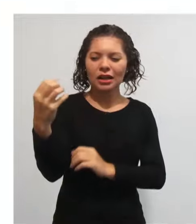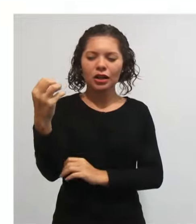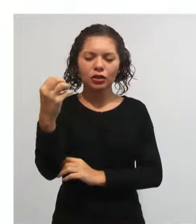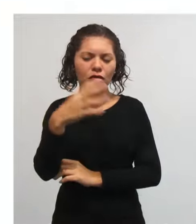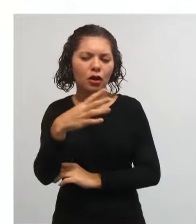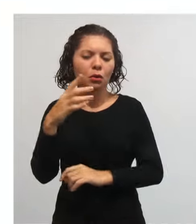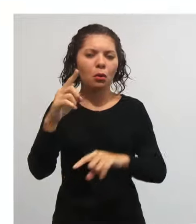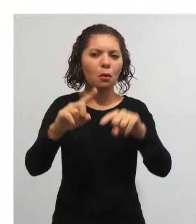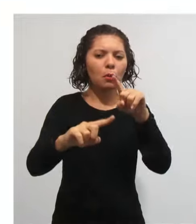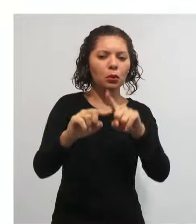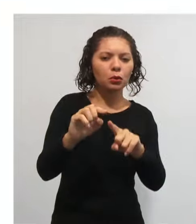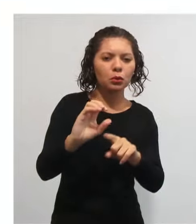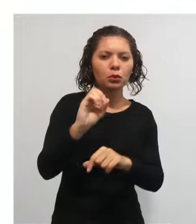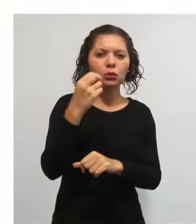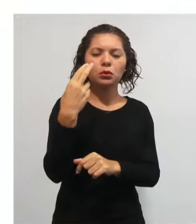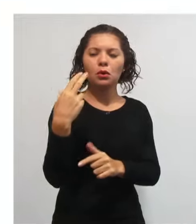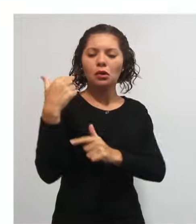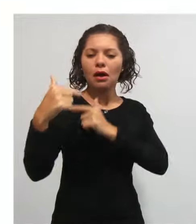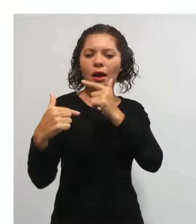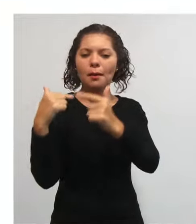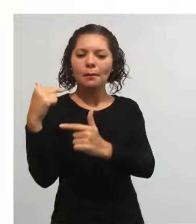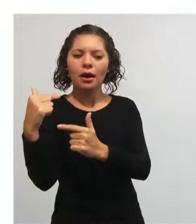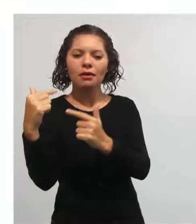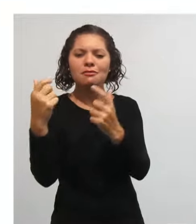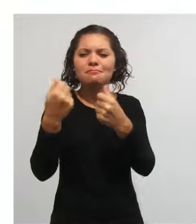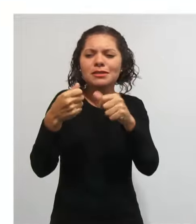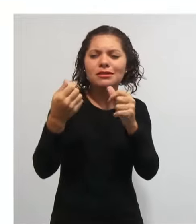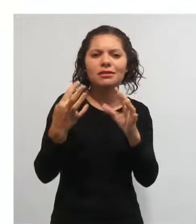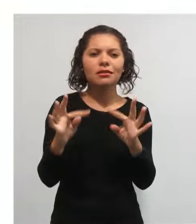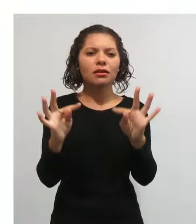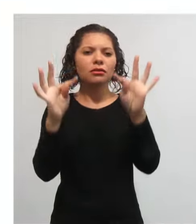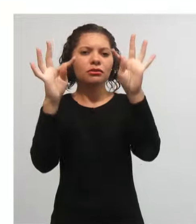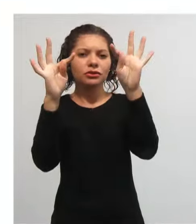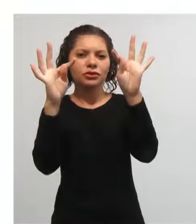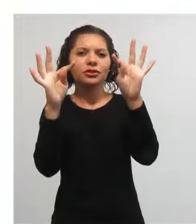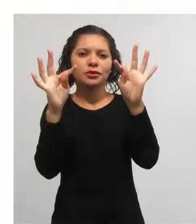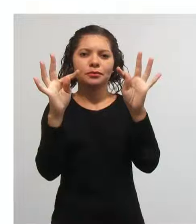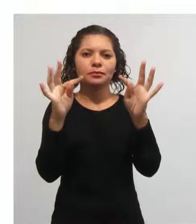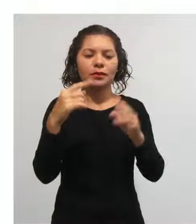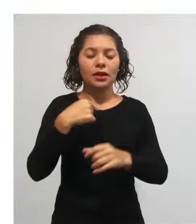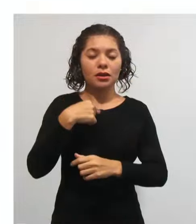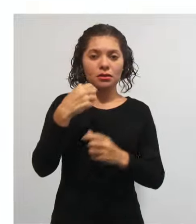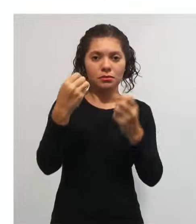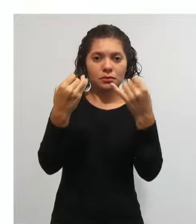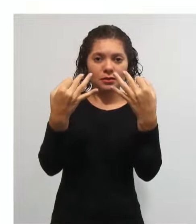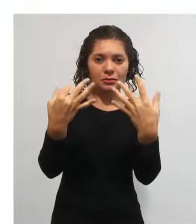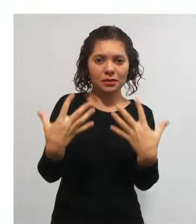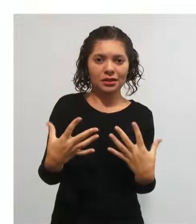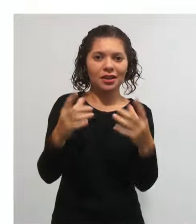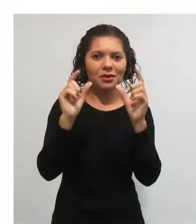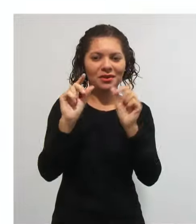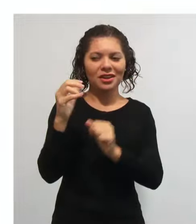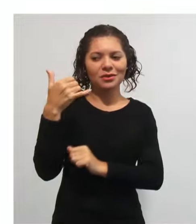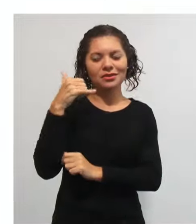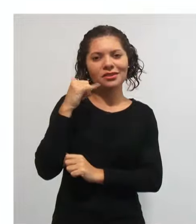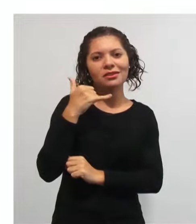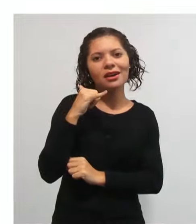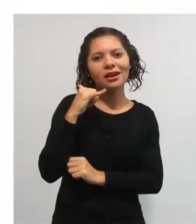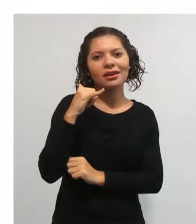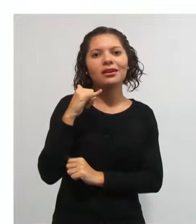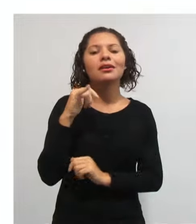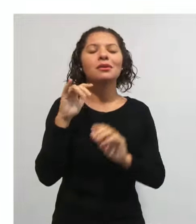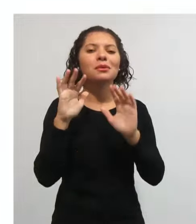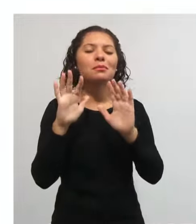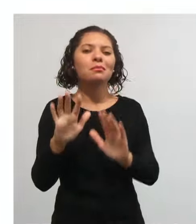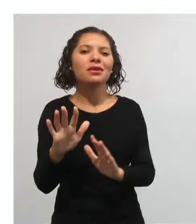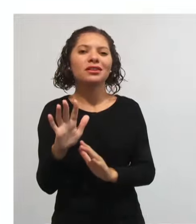produto ou um serviço ele tem que ser tecnológico né Como o próprio exemplo que eu dei aqui de um aparelho celular e aí embora